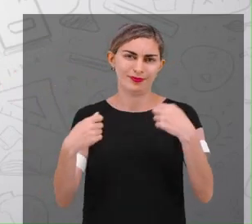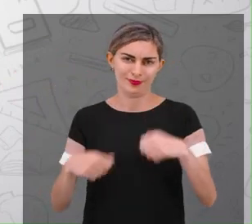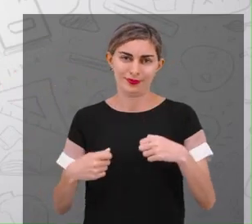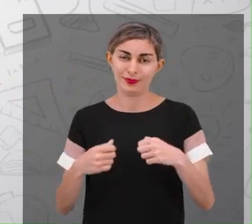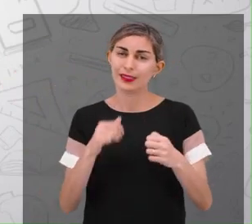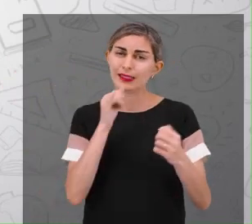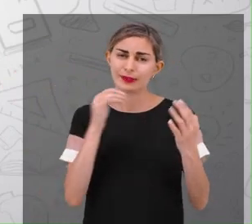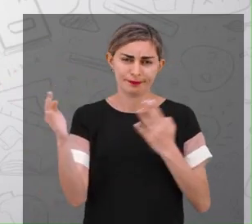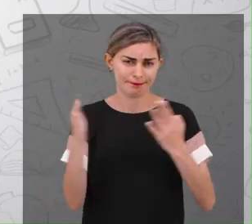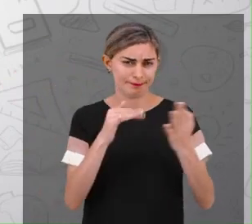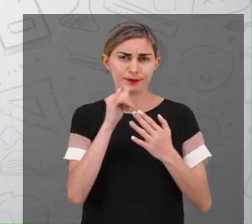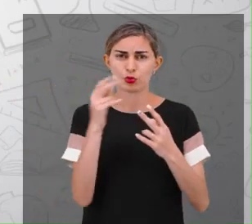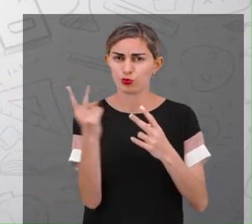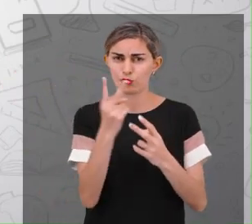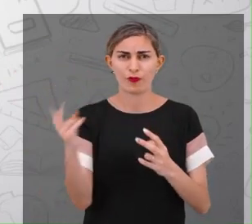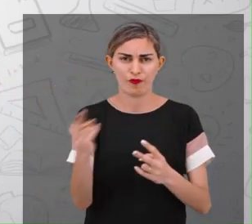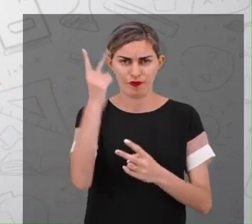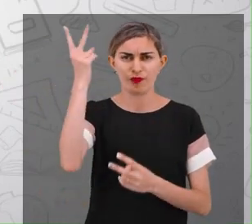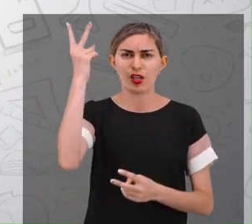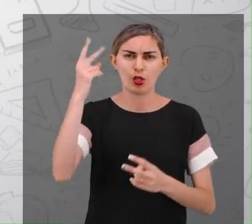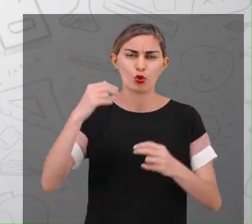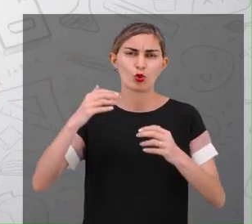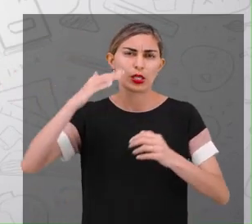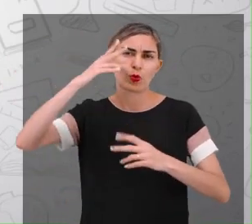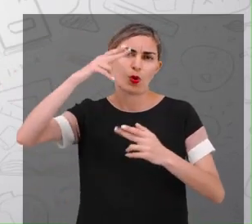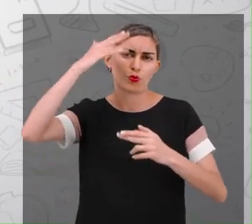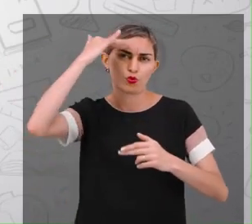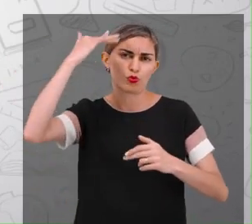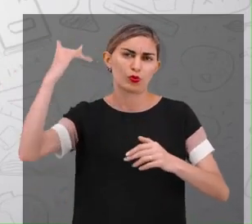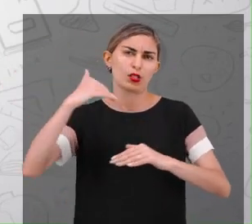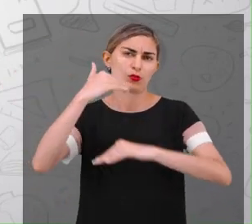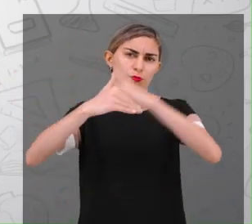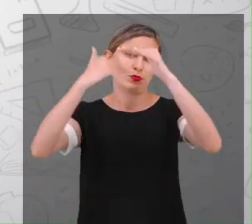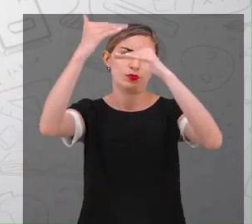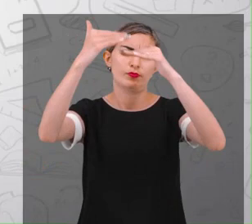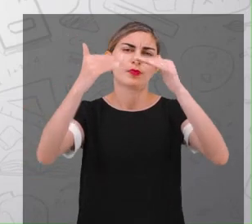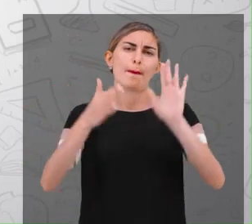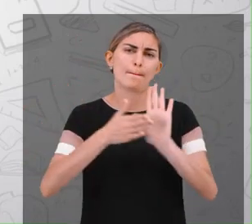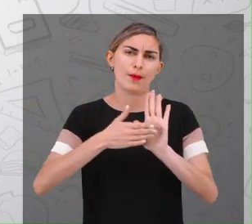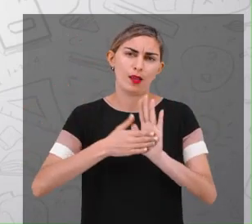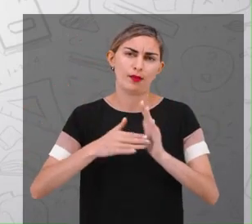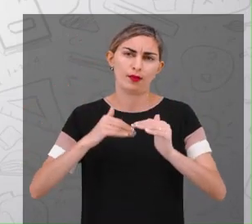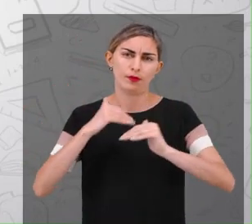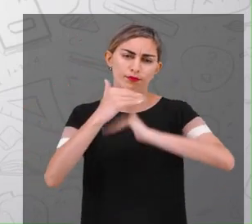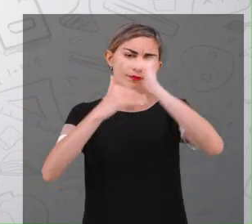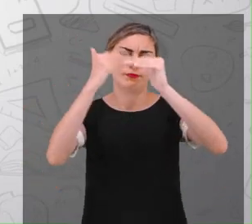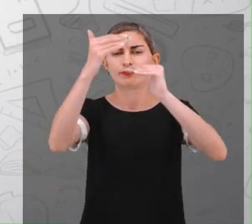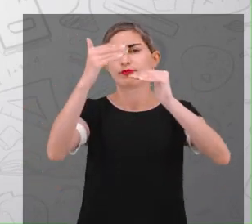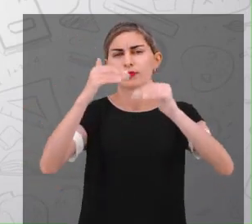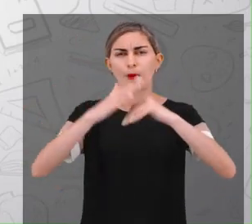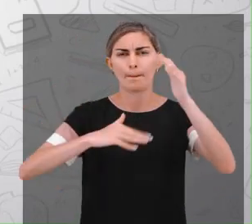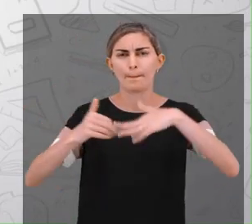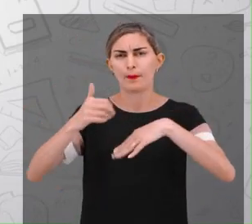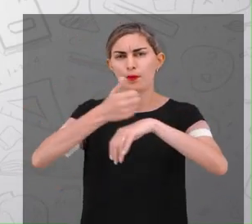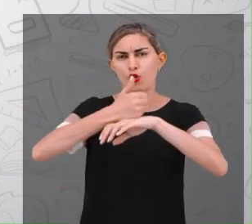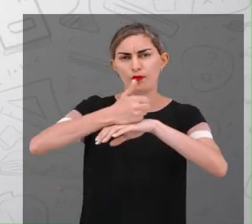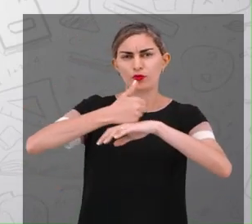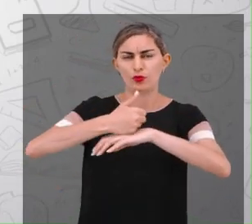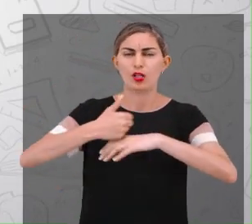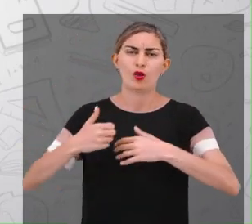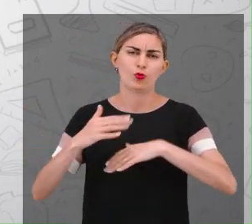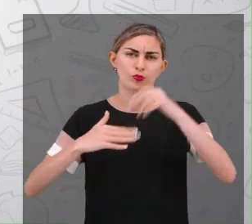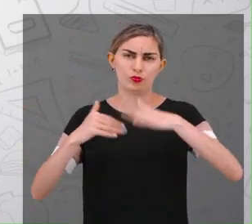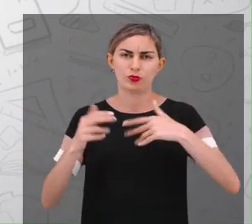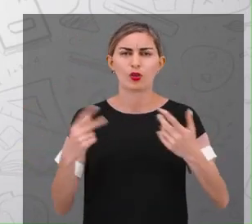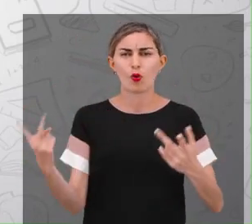pode-se alcançar outros valores que são o sucesso profissional e atingir altas metas. E é justamente o conjunto de valores que